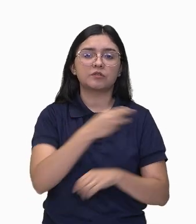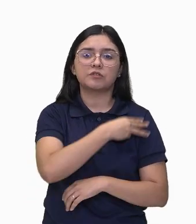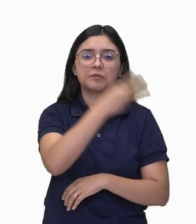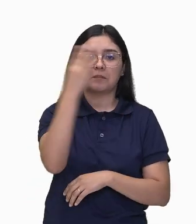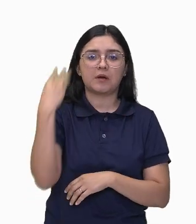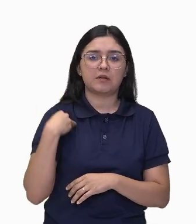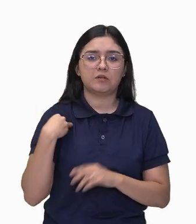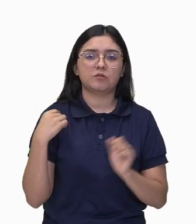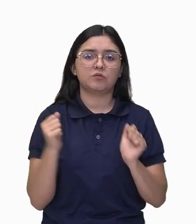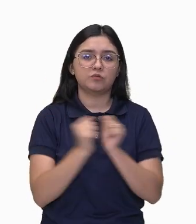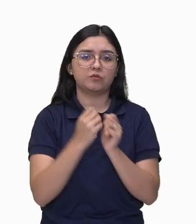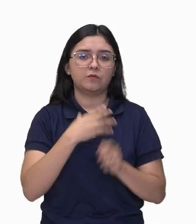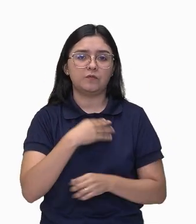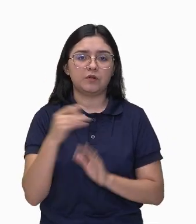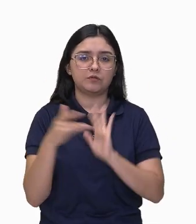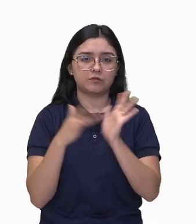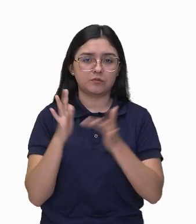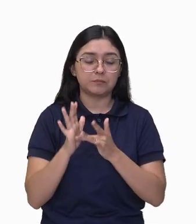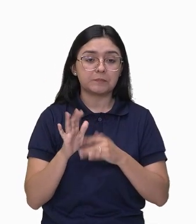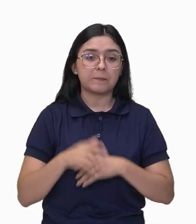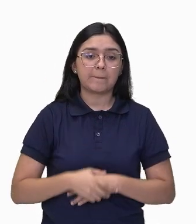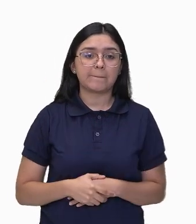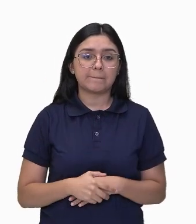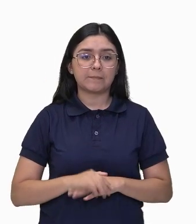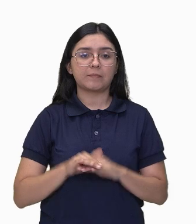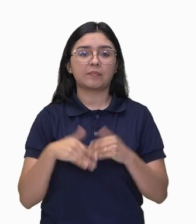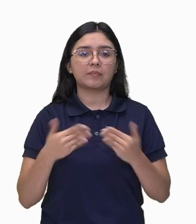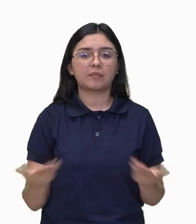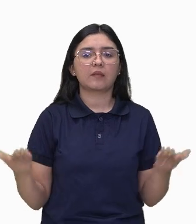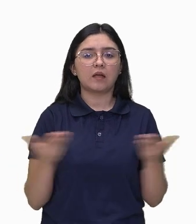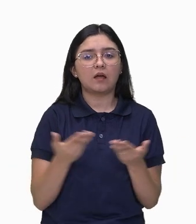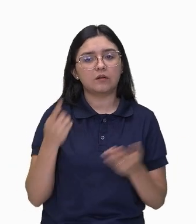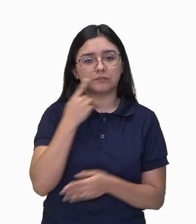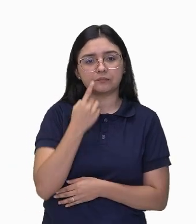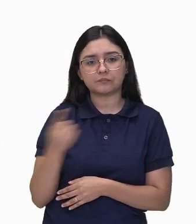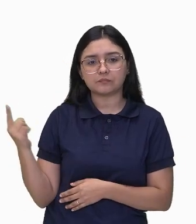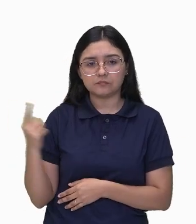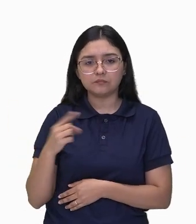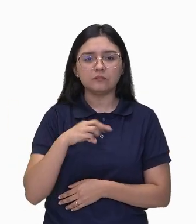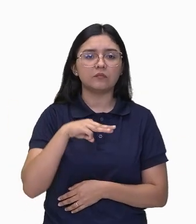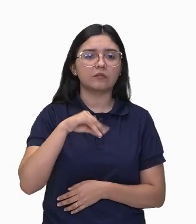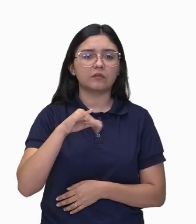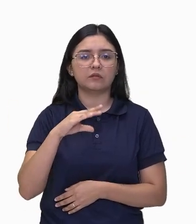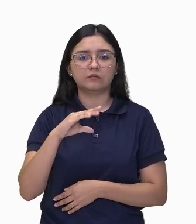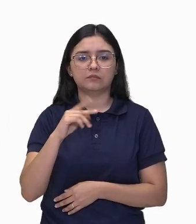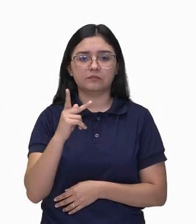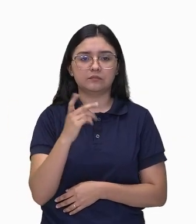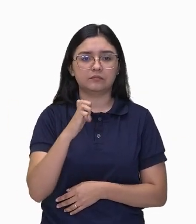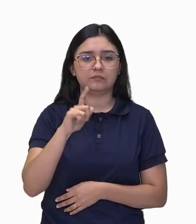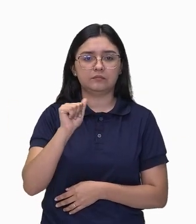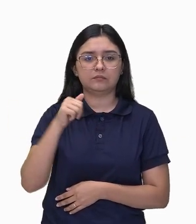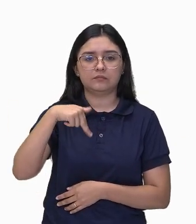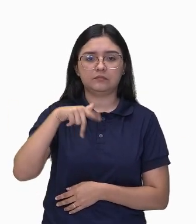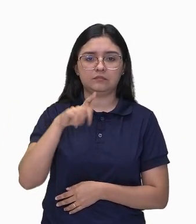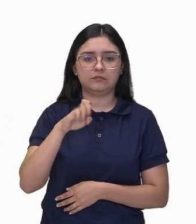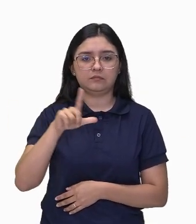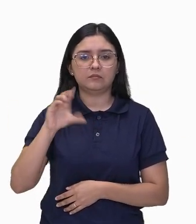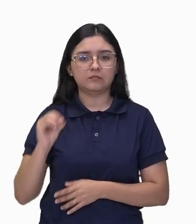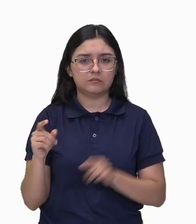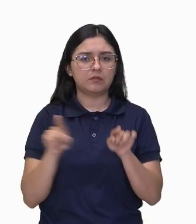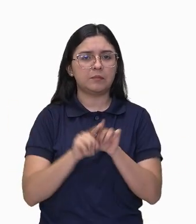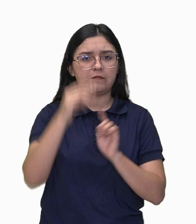com o menino Jesus, tá certo? Vamos falar, então, agora do, né, Michelangelo, que é um dos grandes nomes